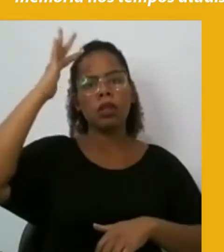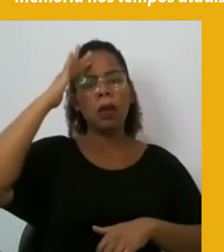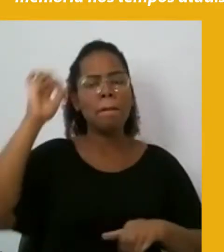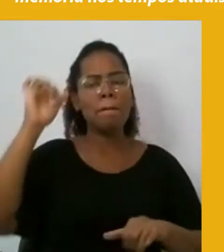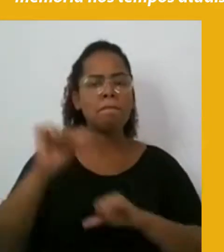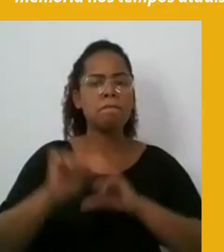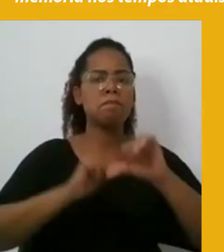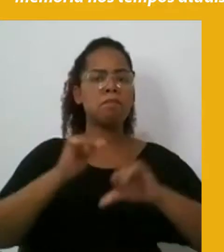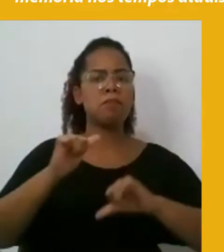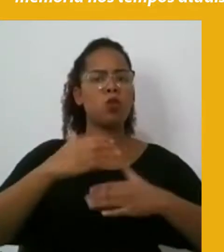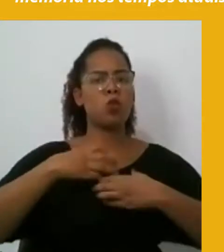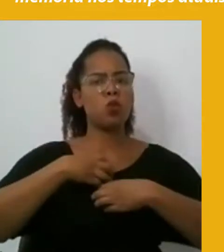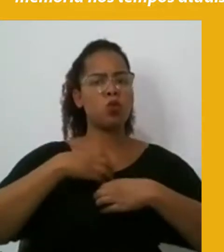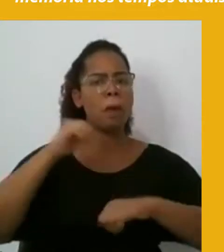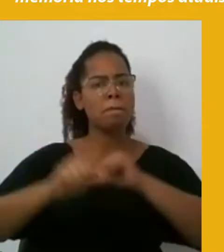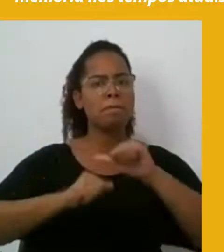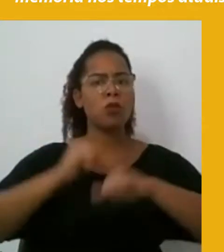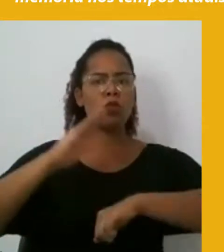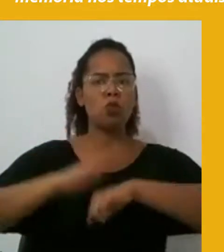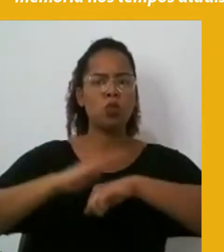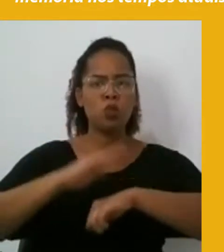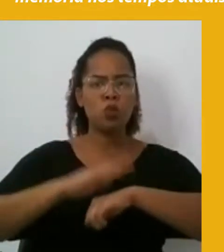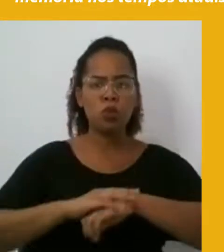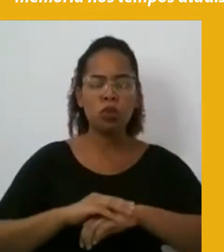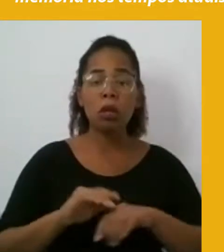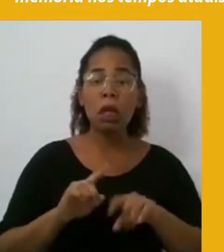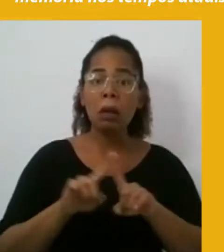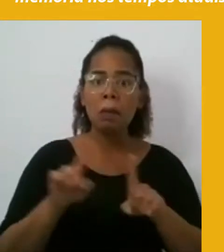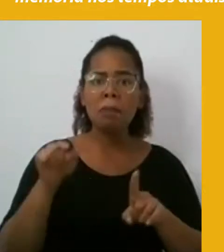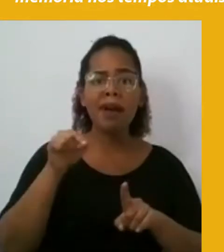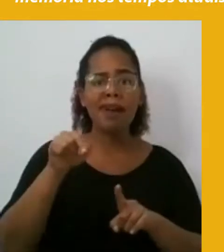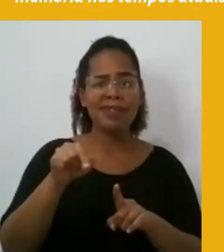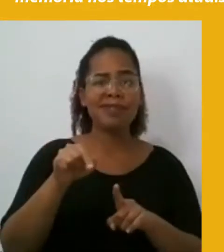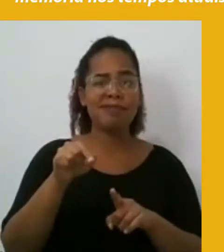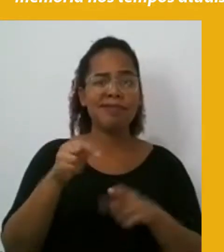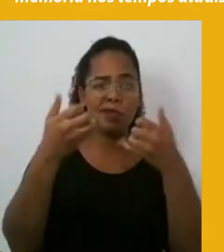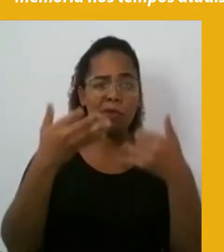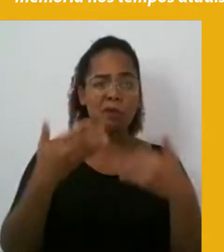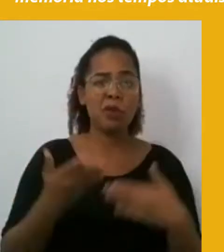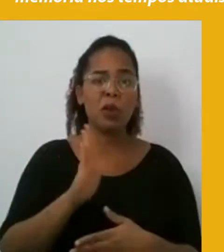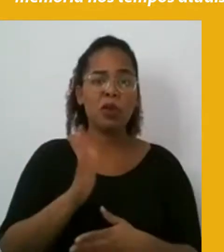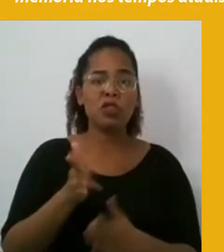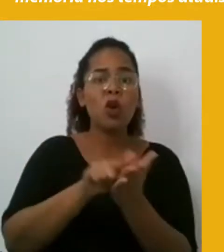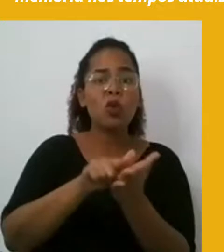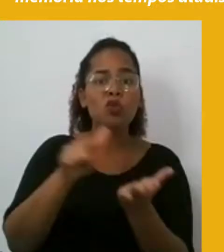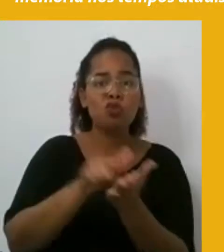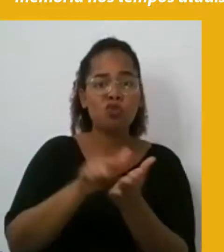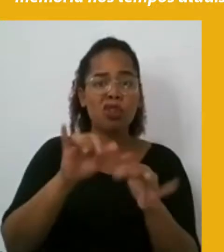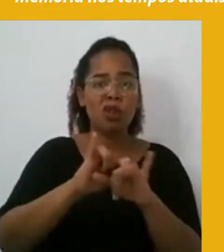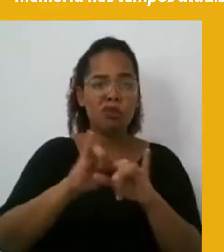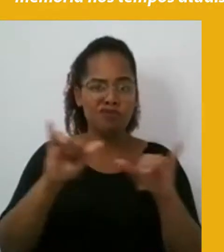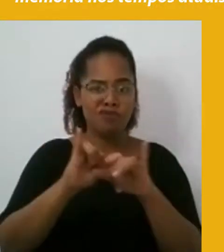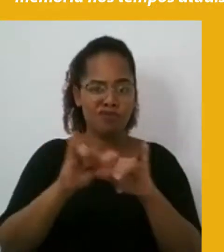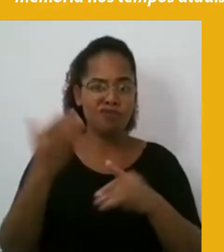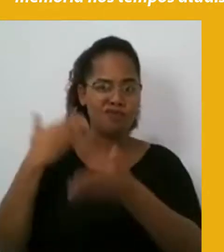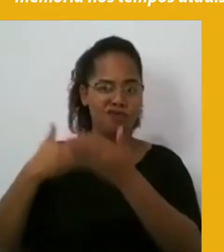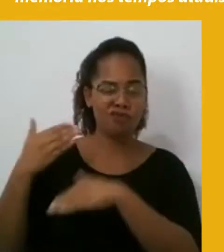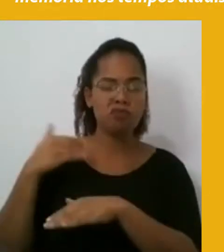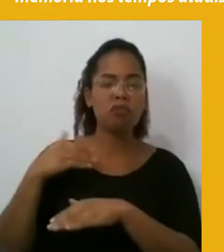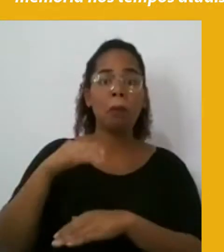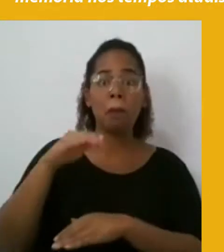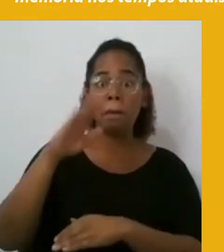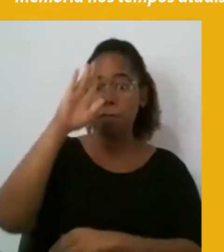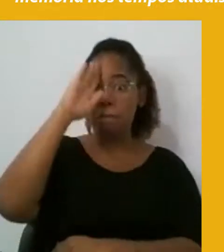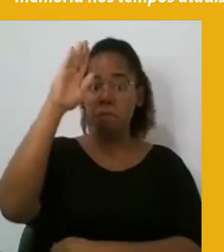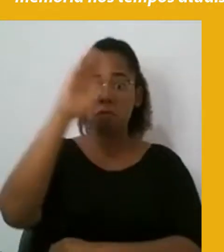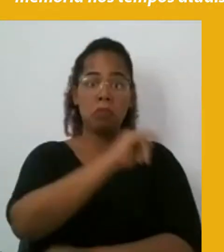absolutamente semelhante à leitura do jornal, se deu conta disso, especialmente aqui na cidade do Rio de Janeiro, cidades portuárias brasileiras, né, que